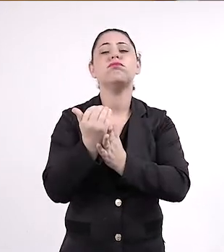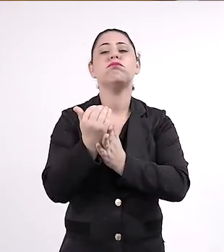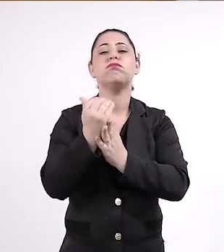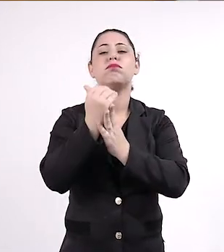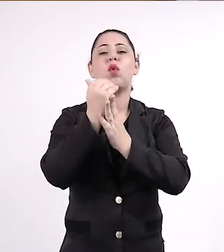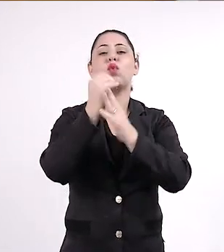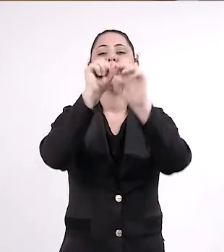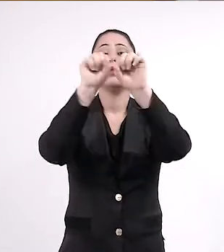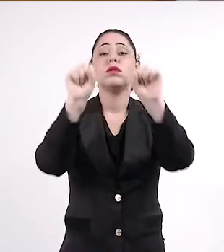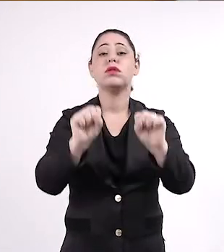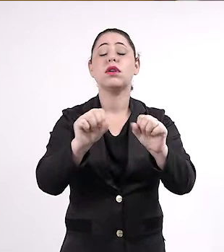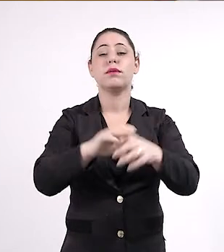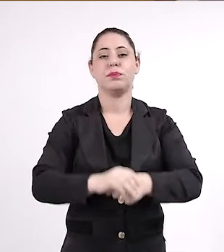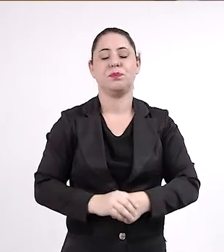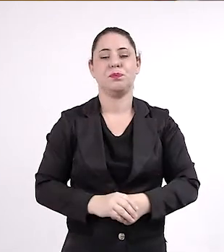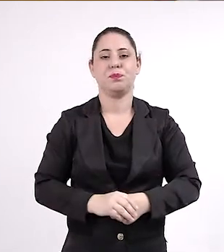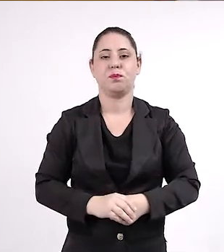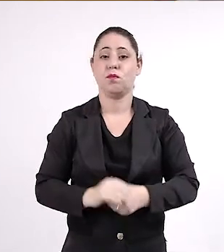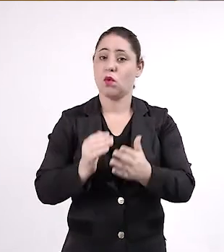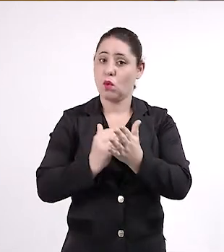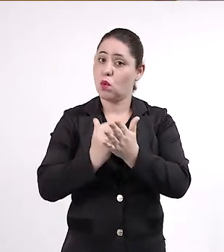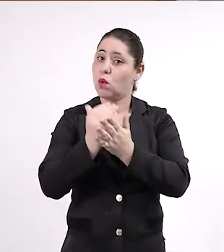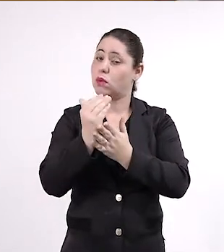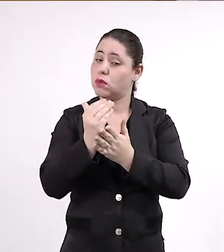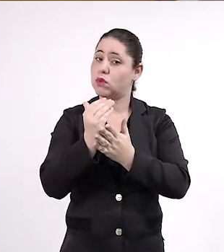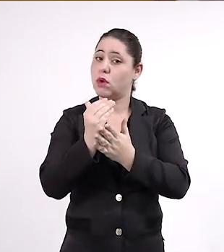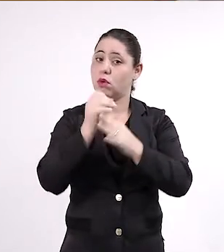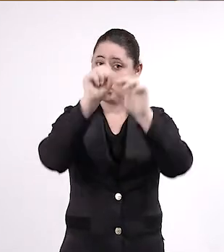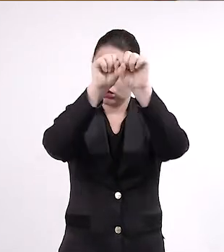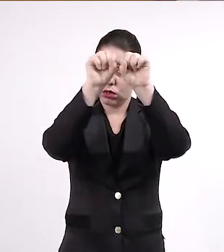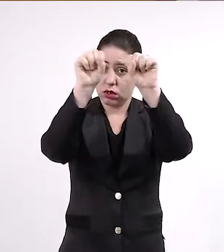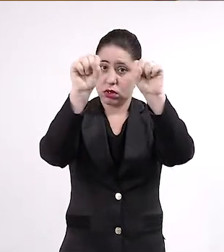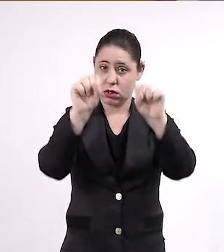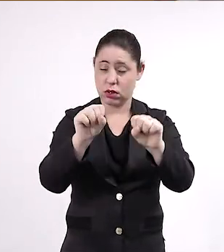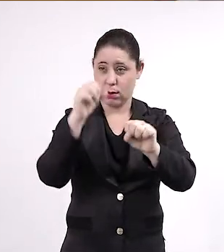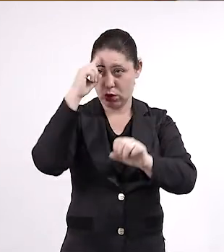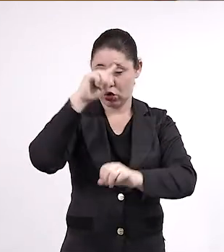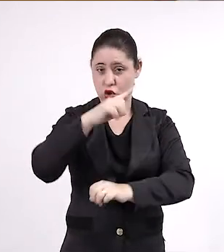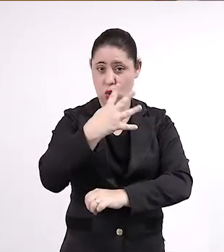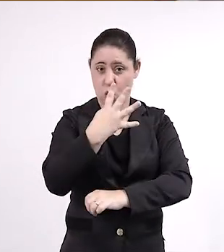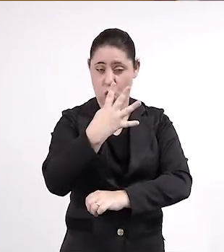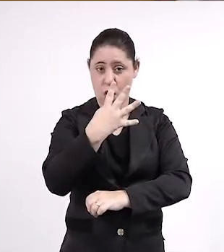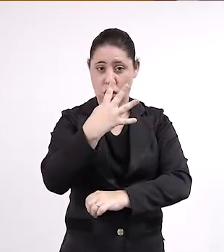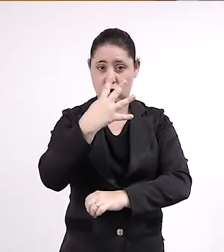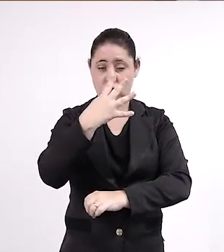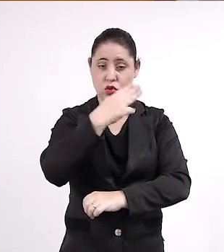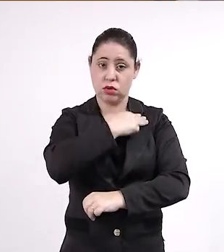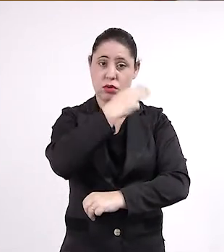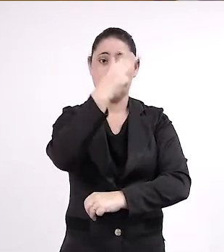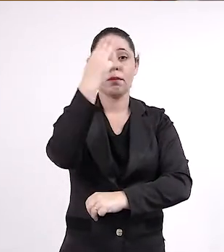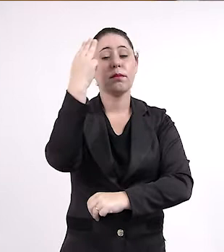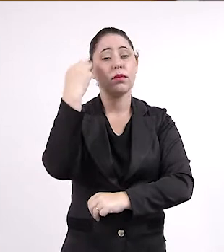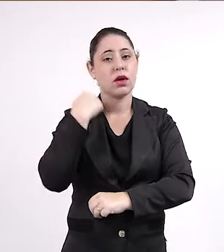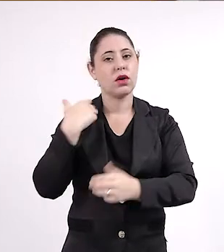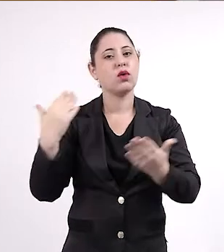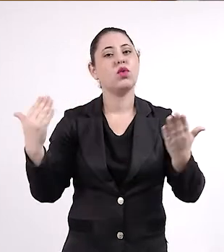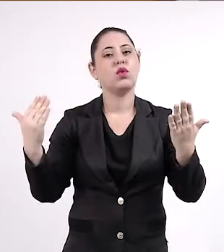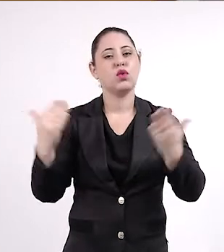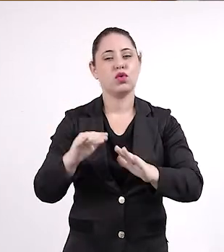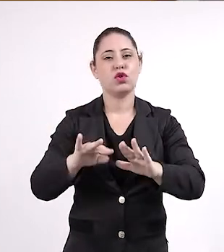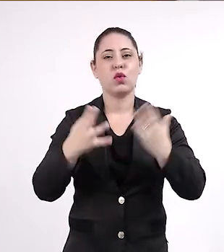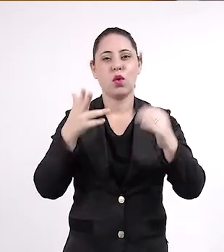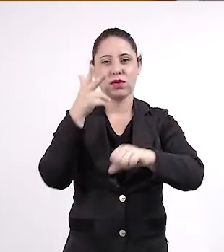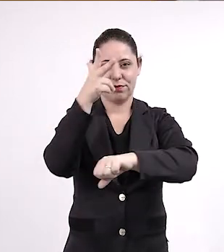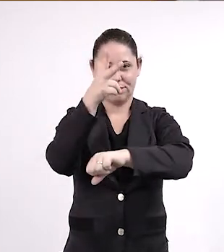plataforma? Nós começamos a disponibilizar a plataforma no dia 4 de maio.